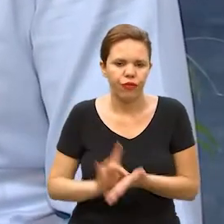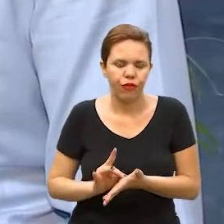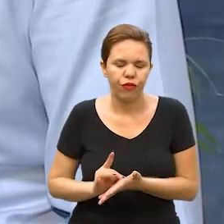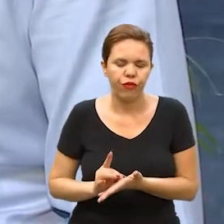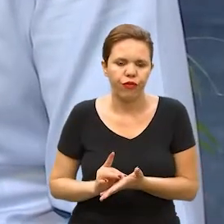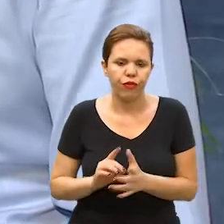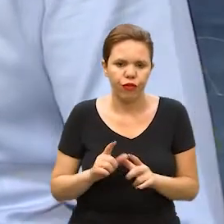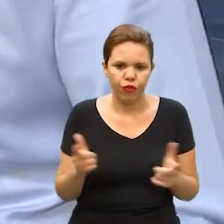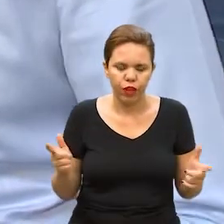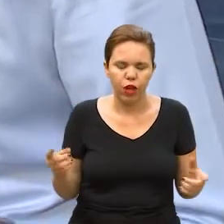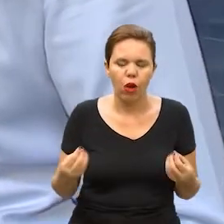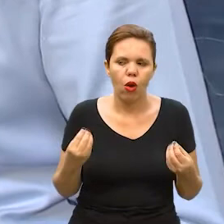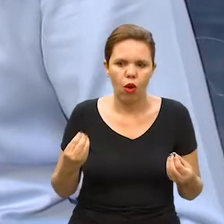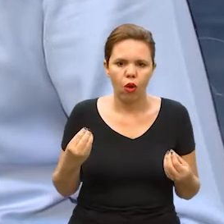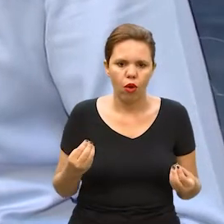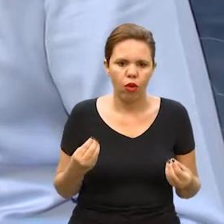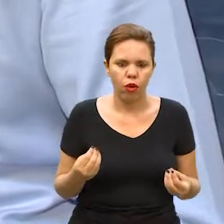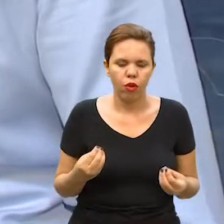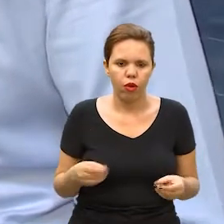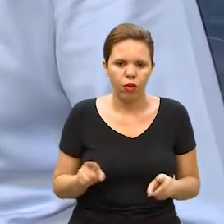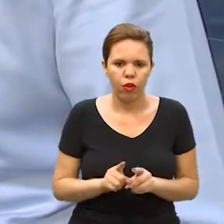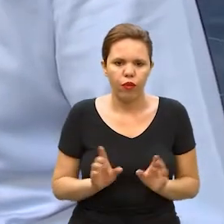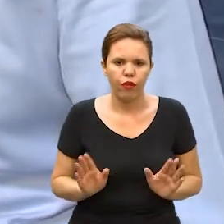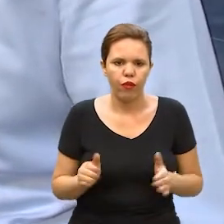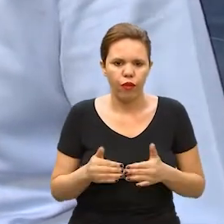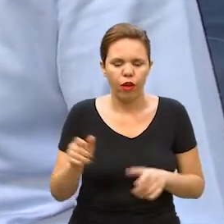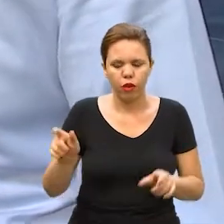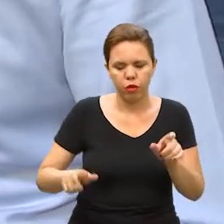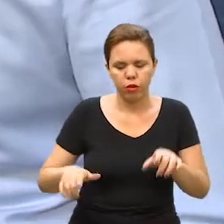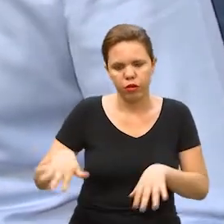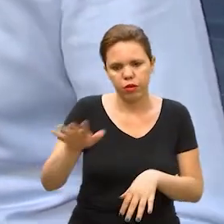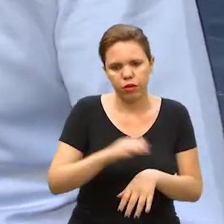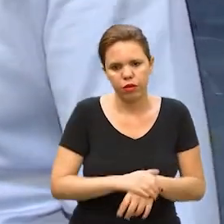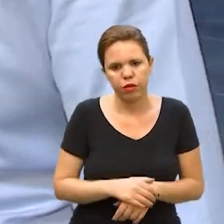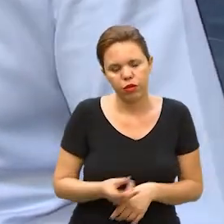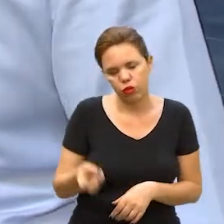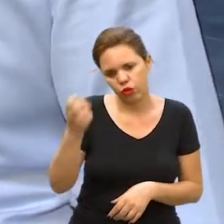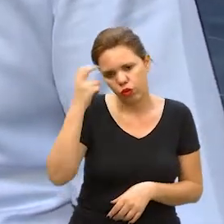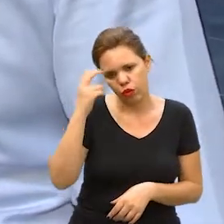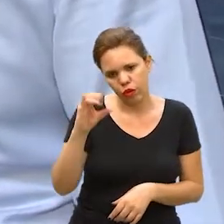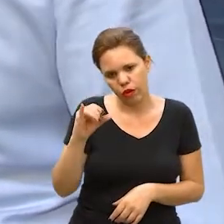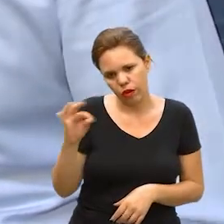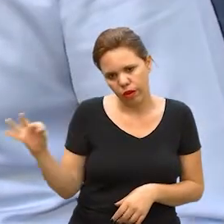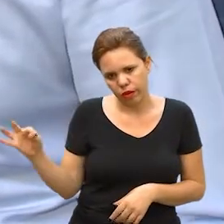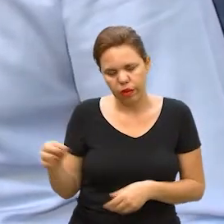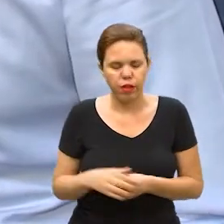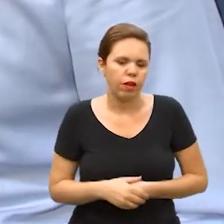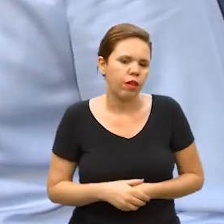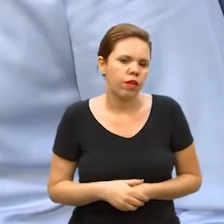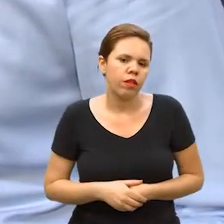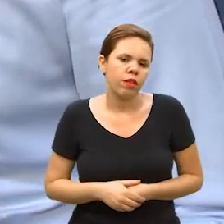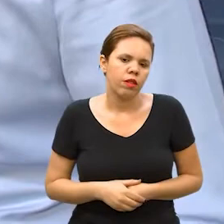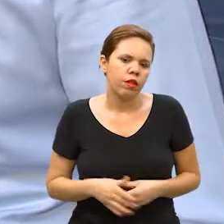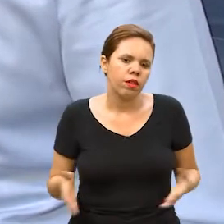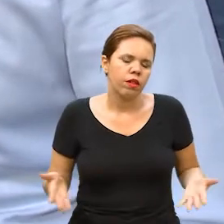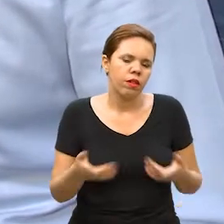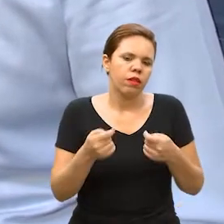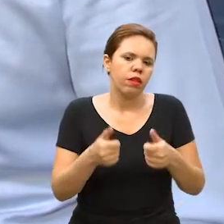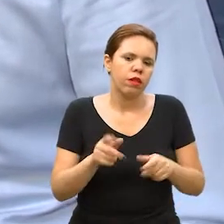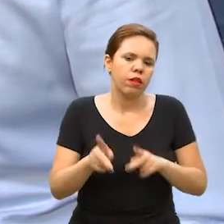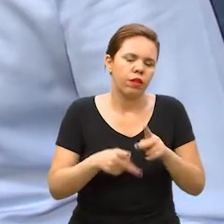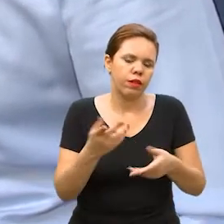aconteceu, com esse foco em pessoas. A cultura da CIT, ela propicia